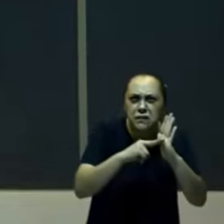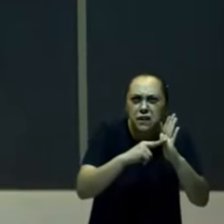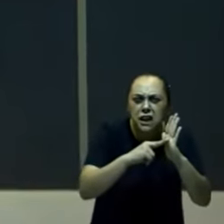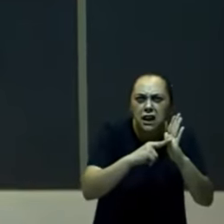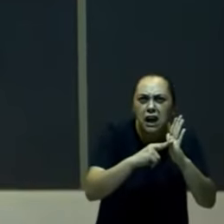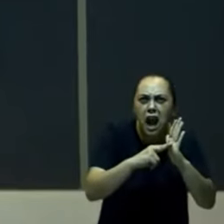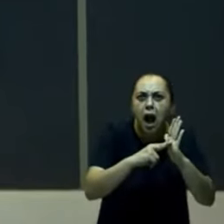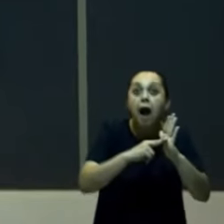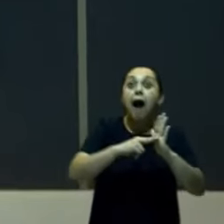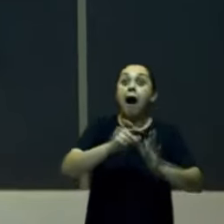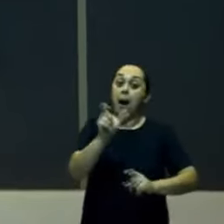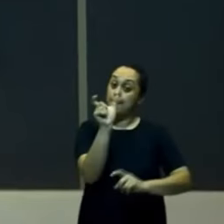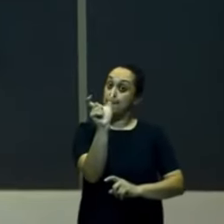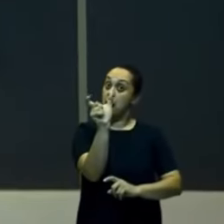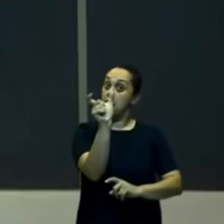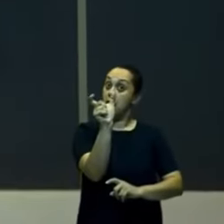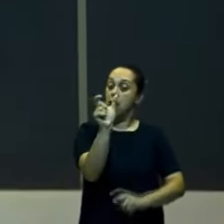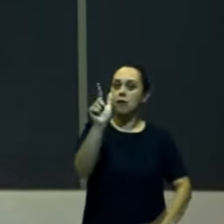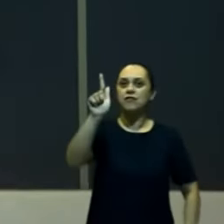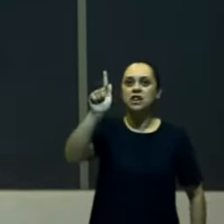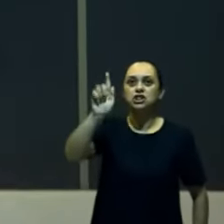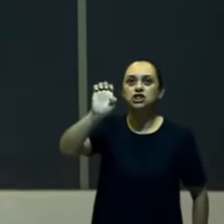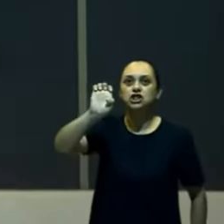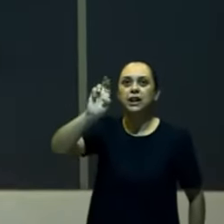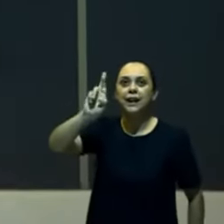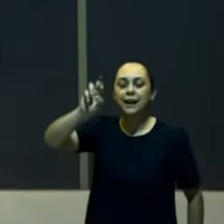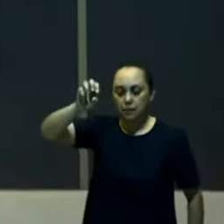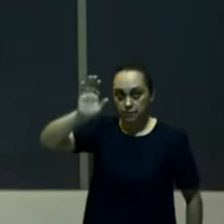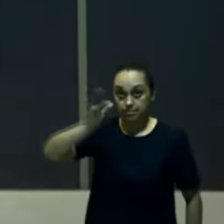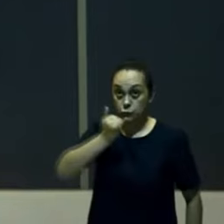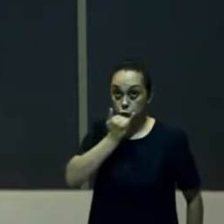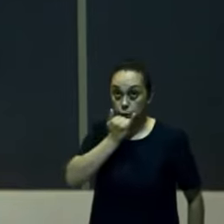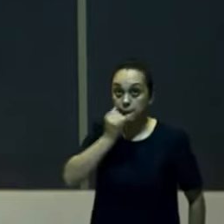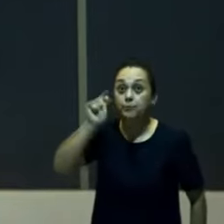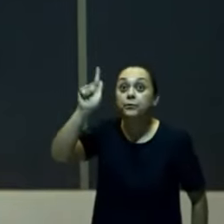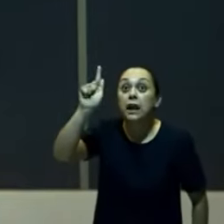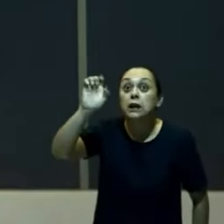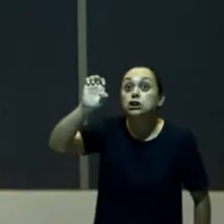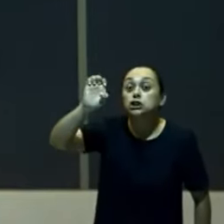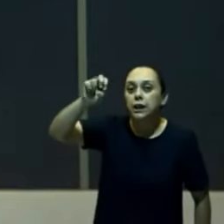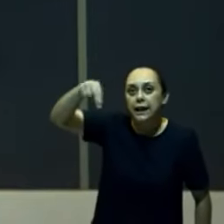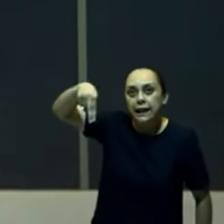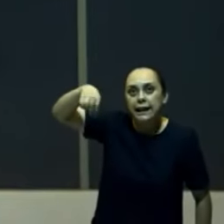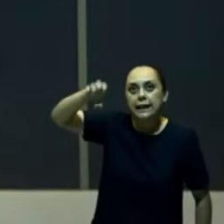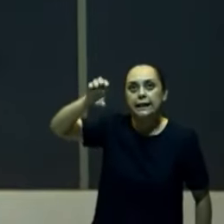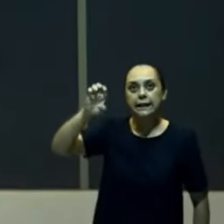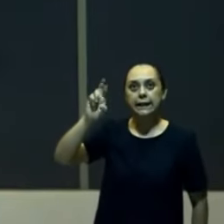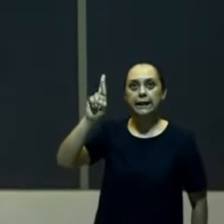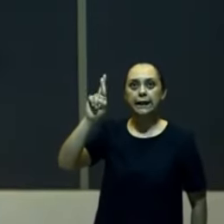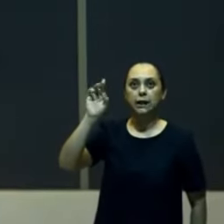eu te convido a refletir hoje sobre essa palavra, o significado dela, o que